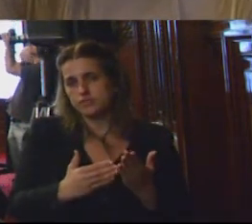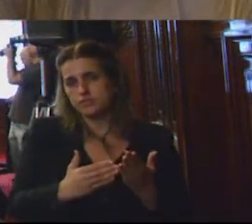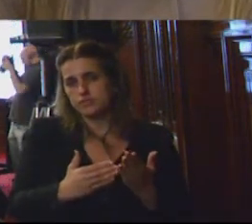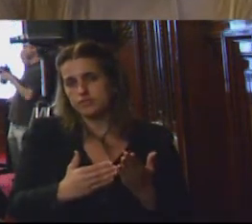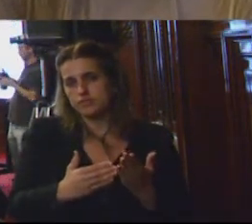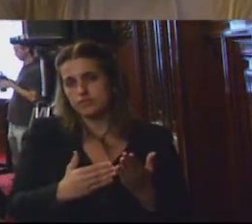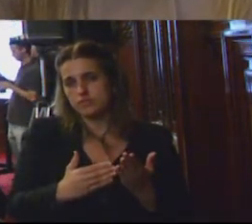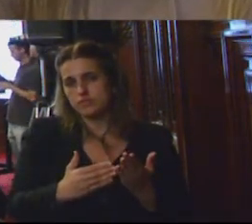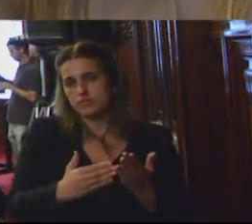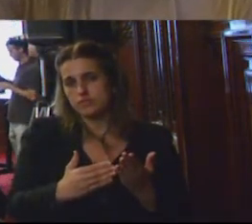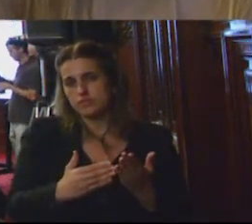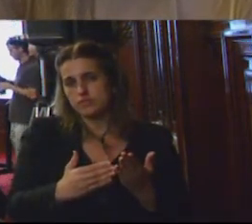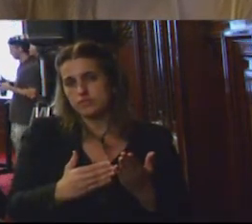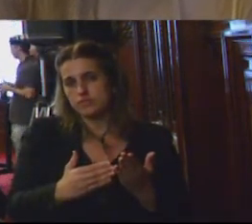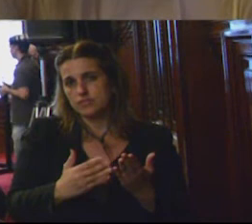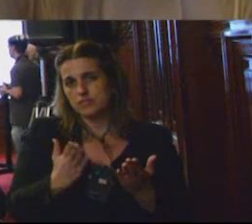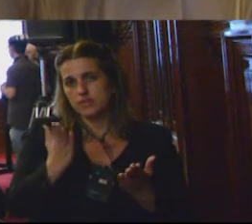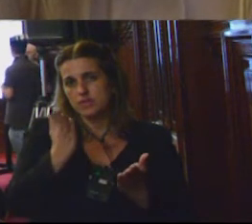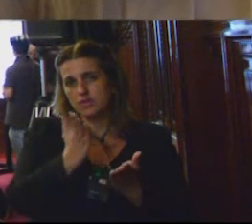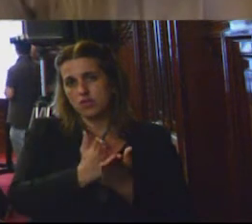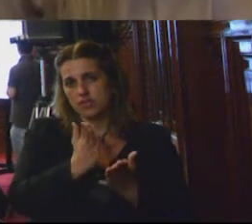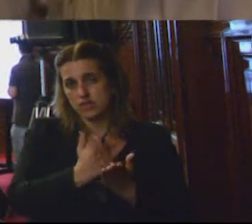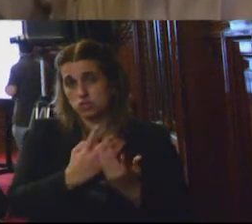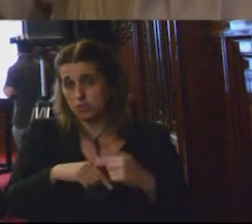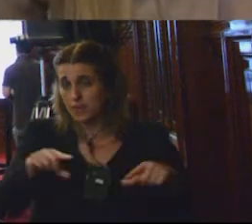do Ministério do Trabalho e Emprego, que pretende